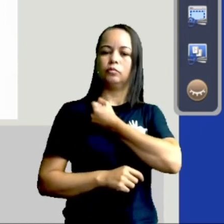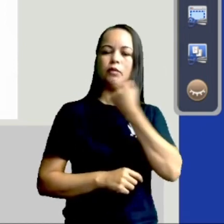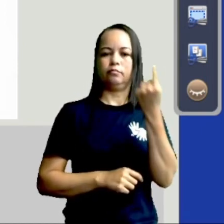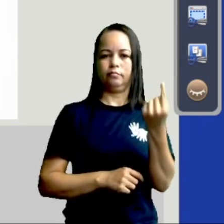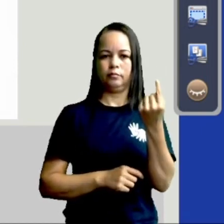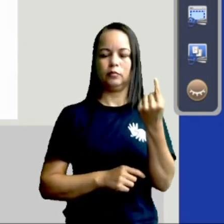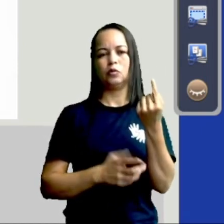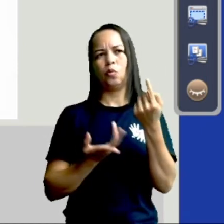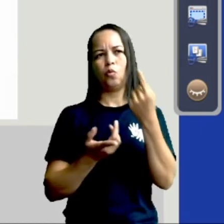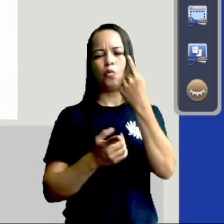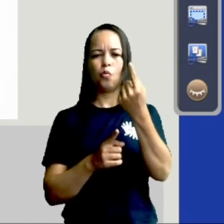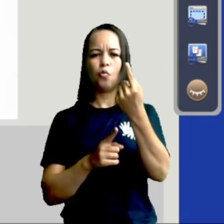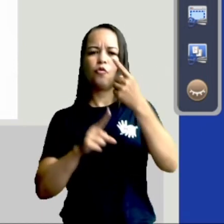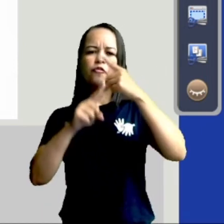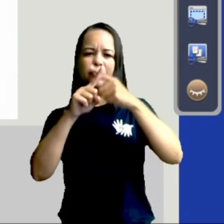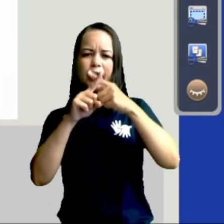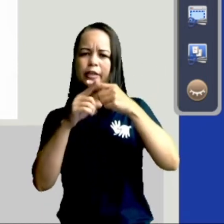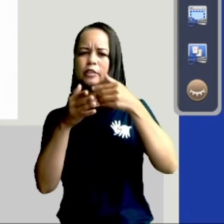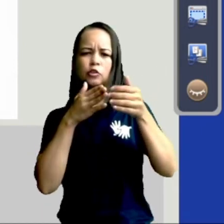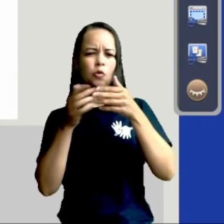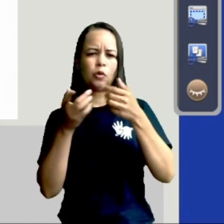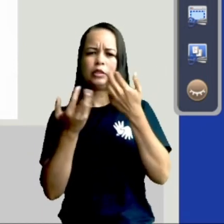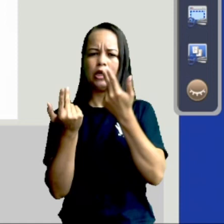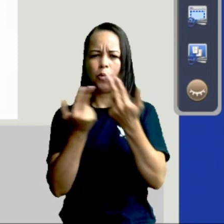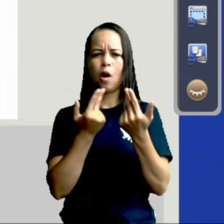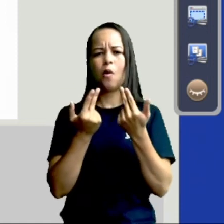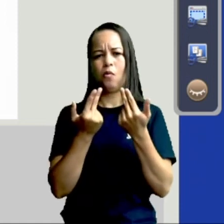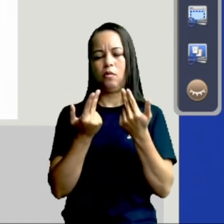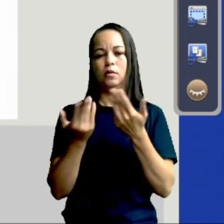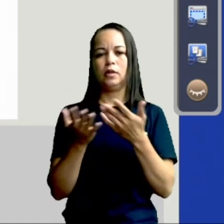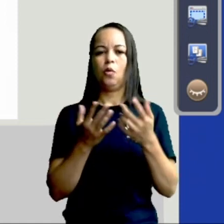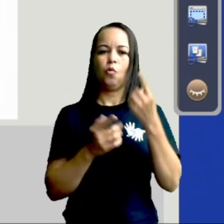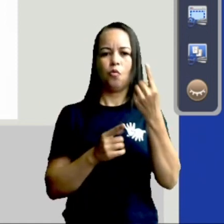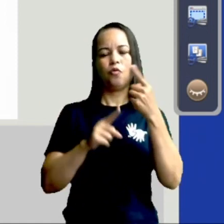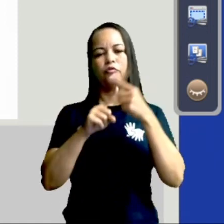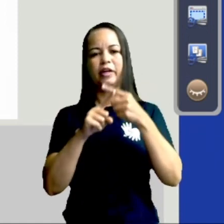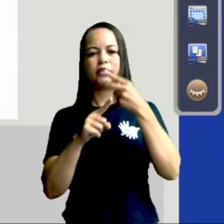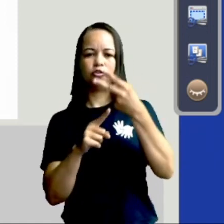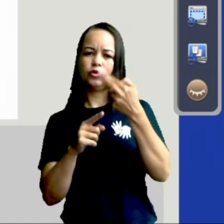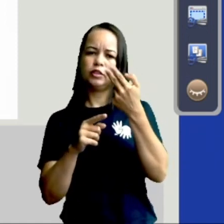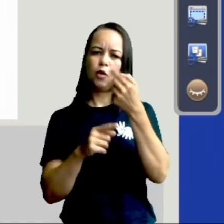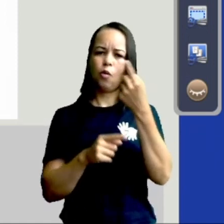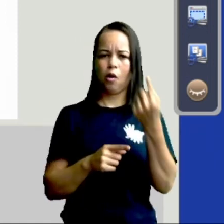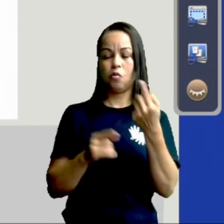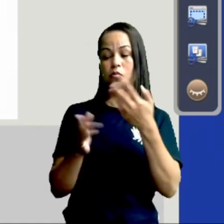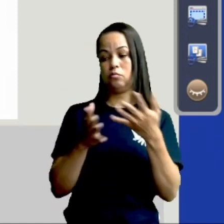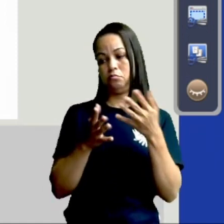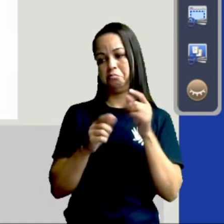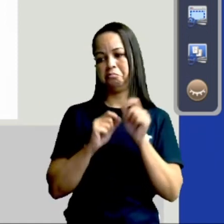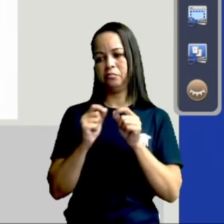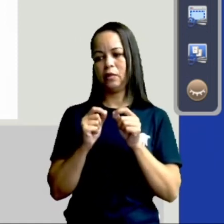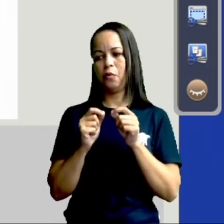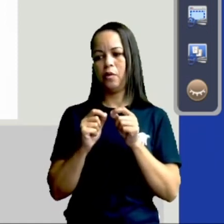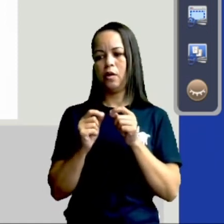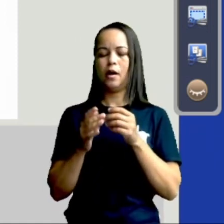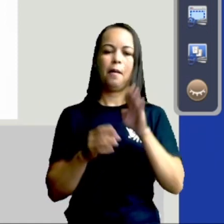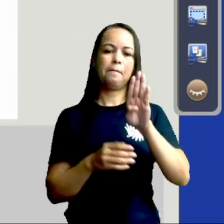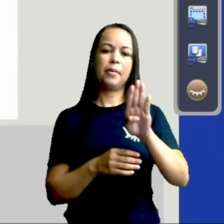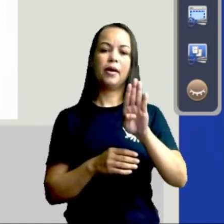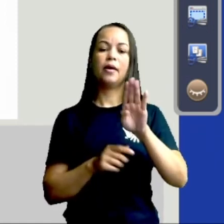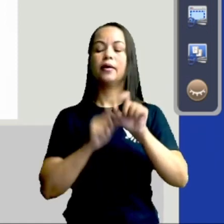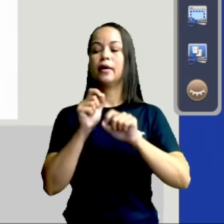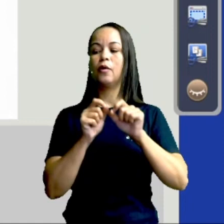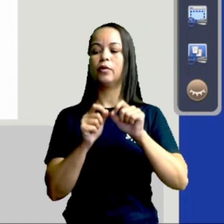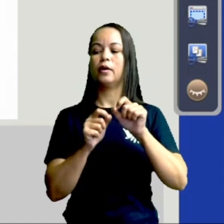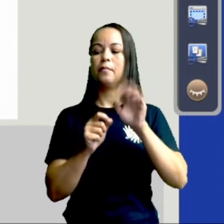que 1 vezes qualquer coisa dá aquela mesma coisa. Então, a gente não precisa escrever o 1. Por isso que o valor de A vale 1. Quem é B? Está